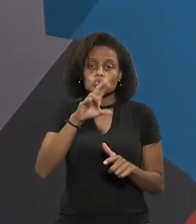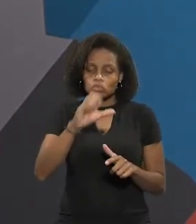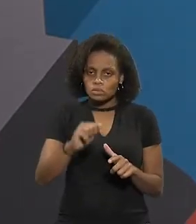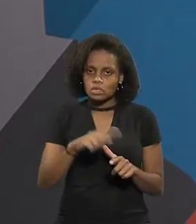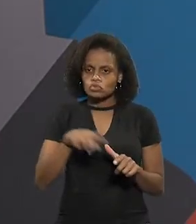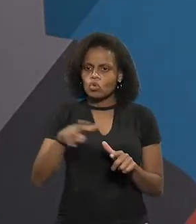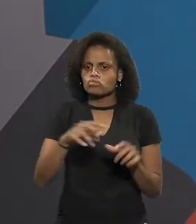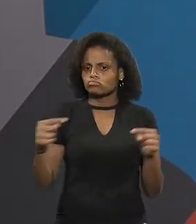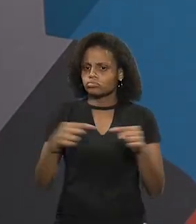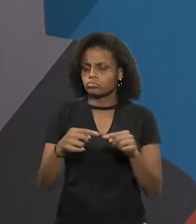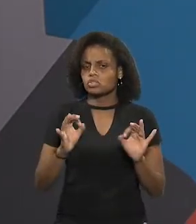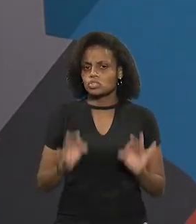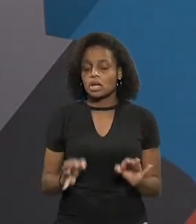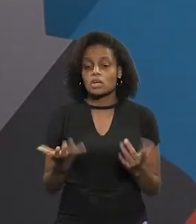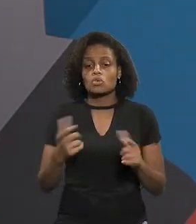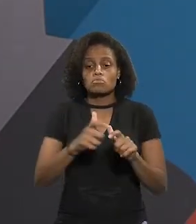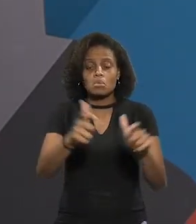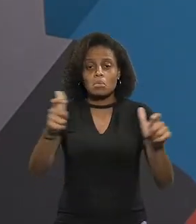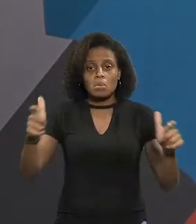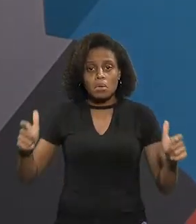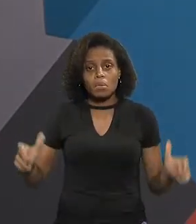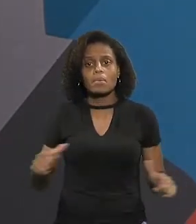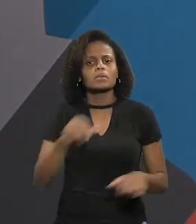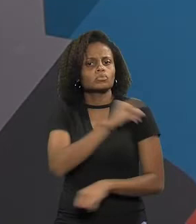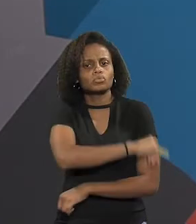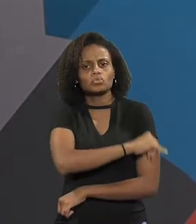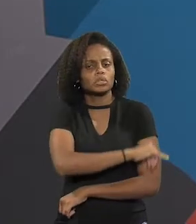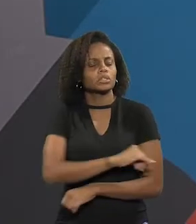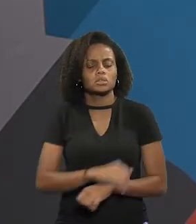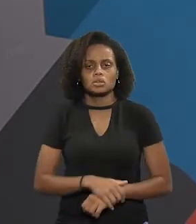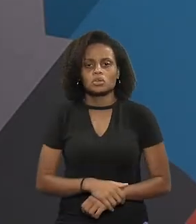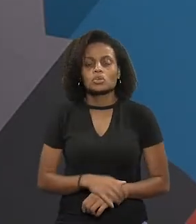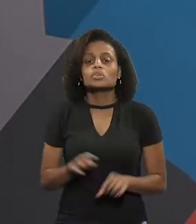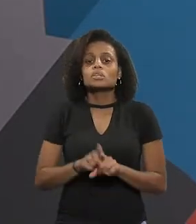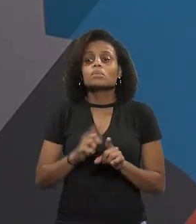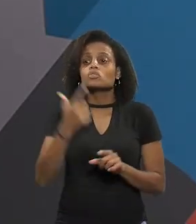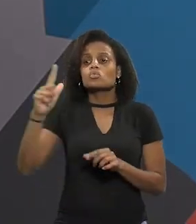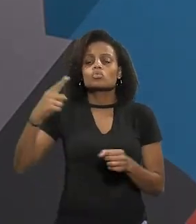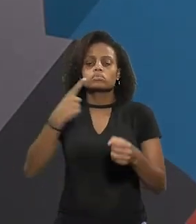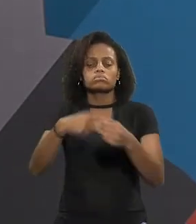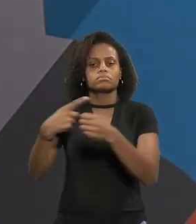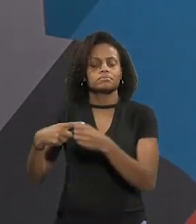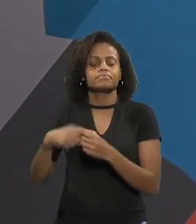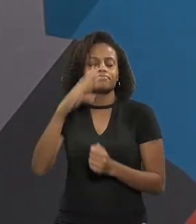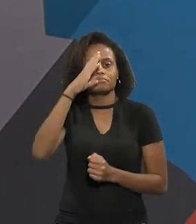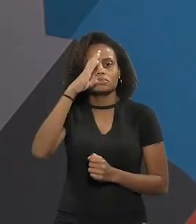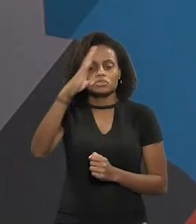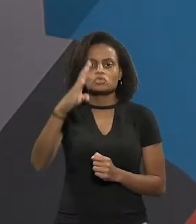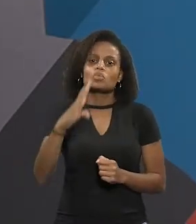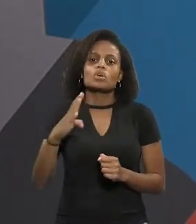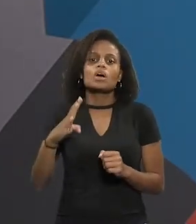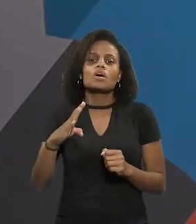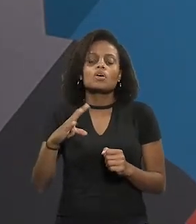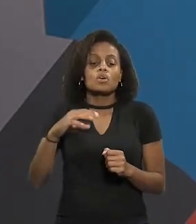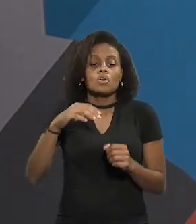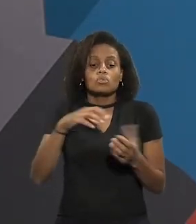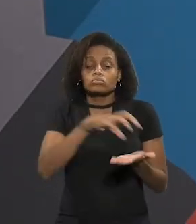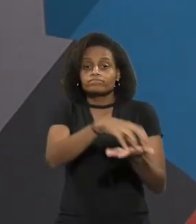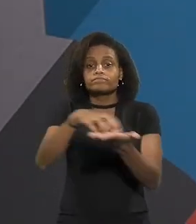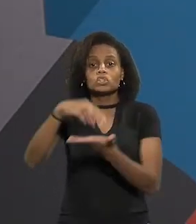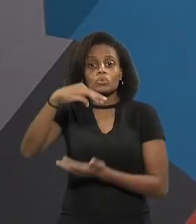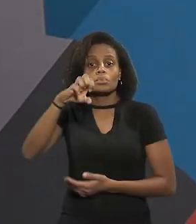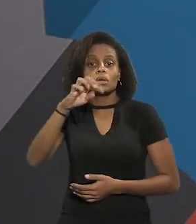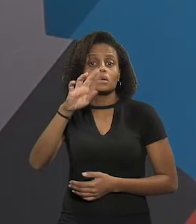demanda crescente de todos os bairros da cidade do Rio de Janeiro e também de outros municípios, principalmente da região metropolitana,